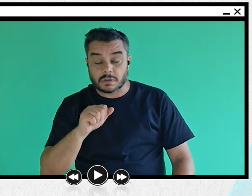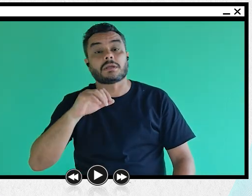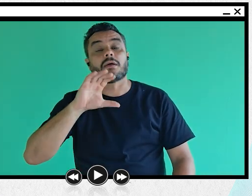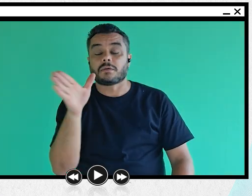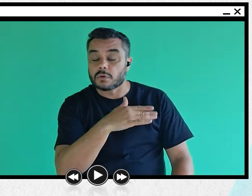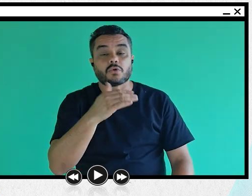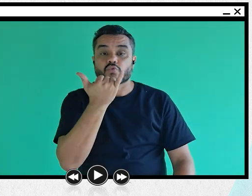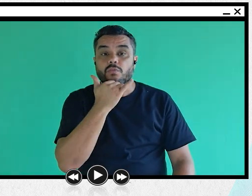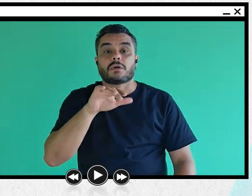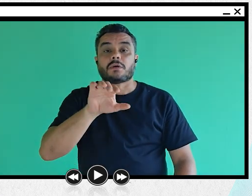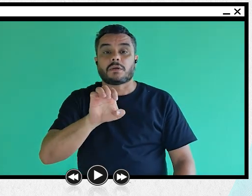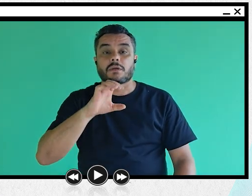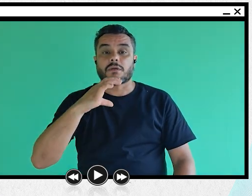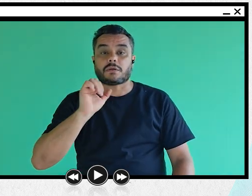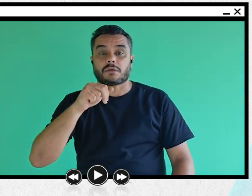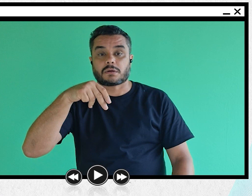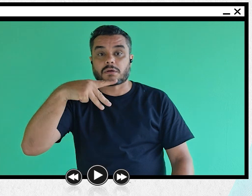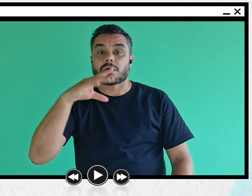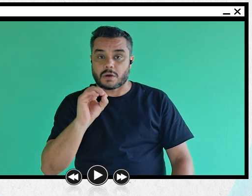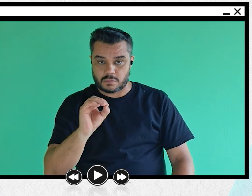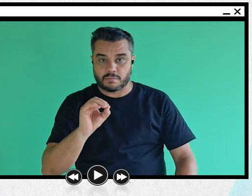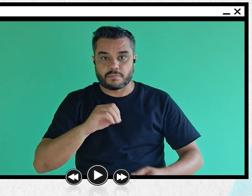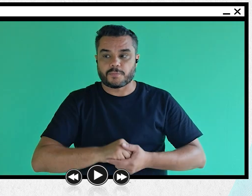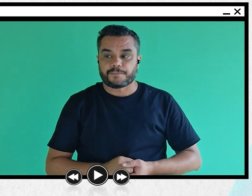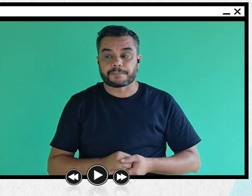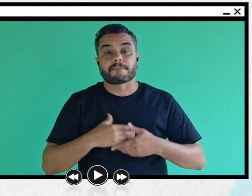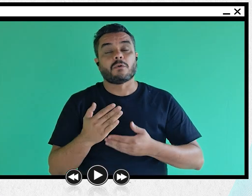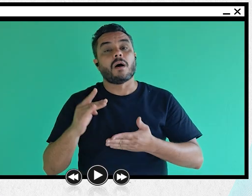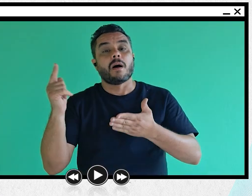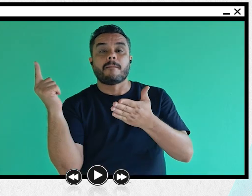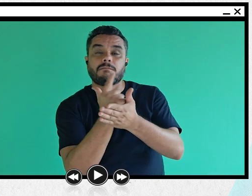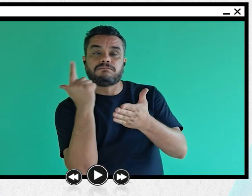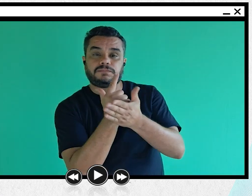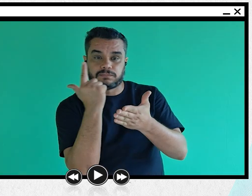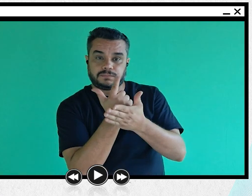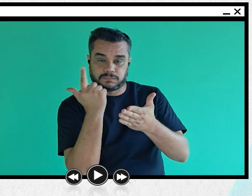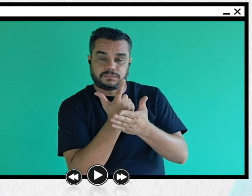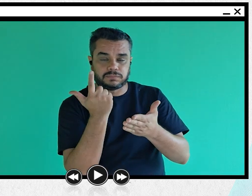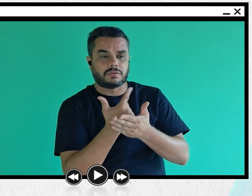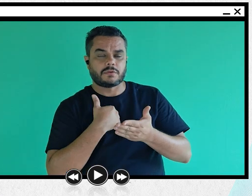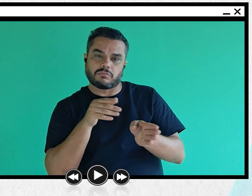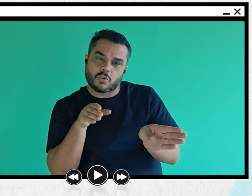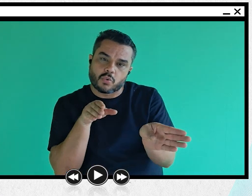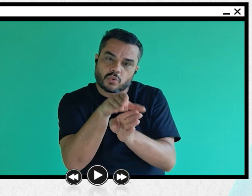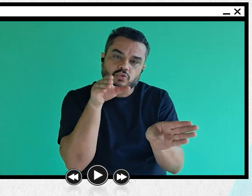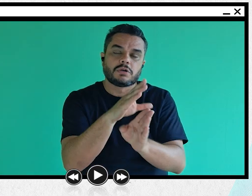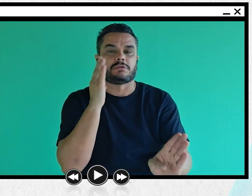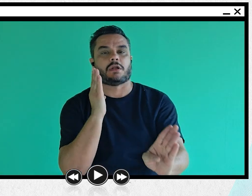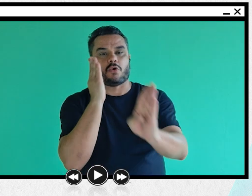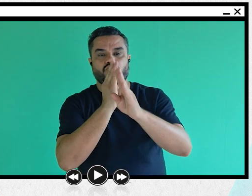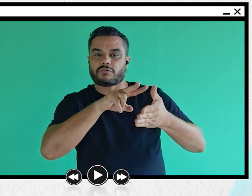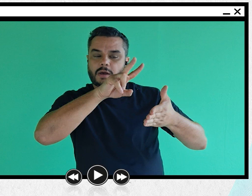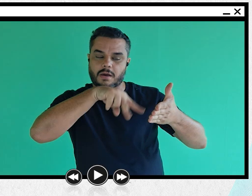cair no curso de saneamento básico rural. E é isso. Com relação à bibliografia, algumas bibliografias que eu recomendo vocês também